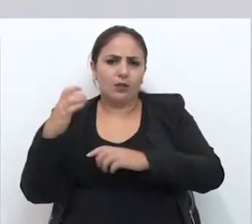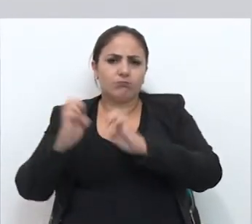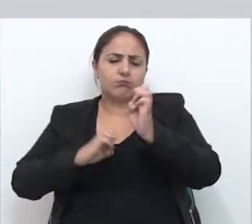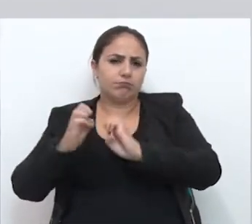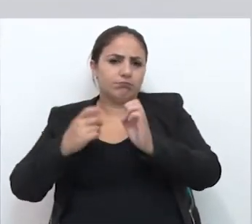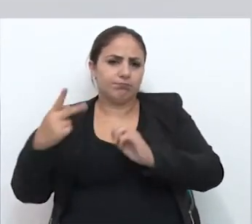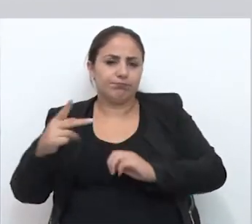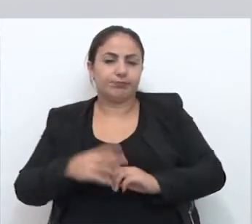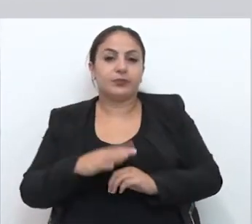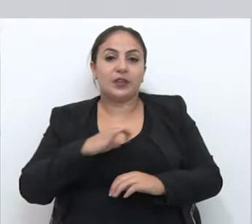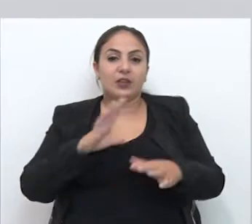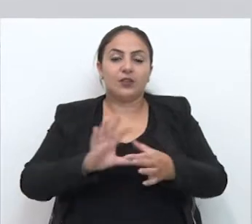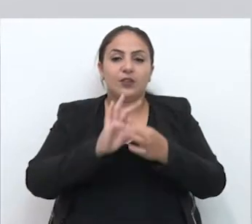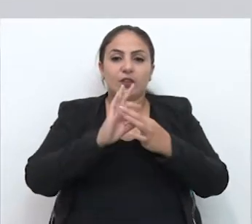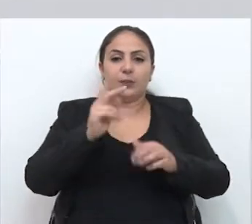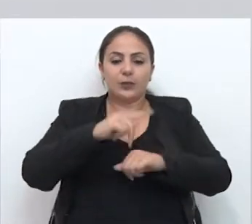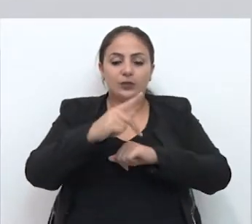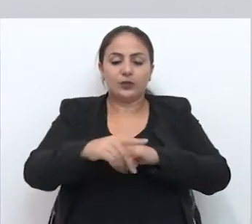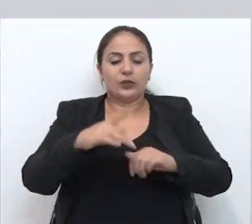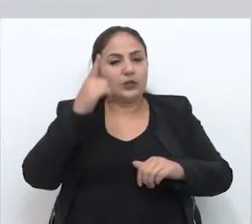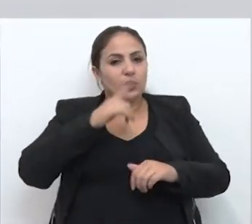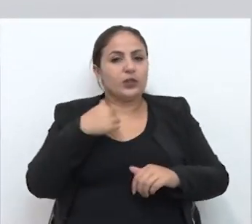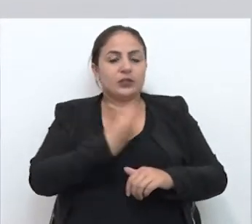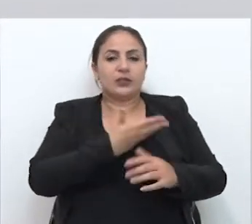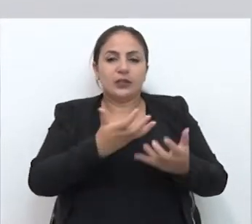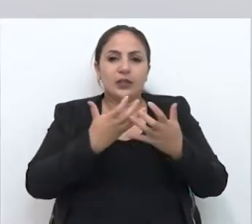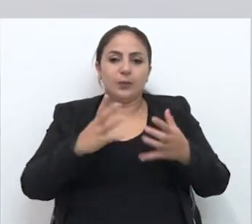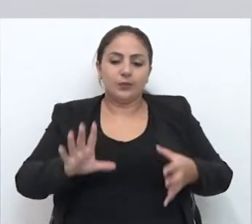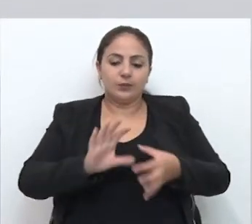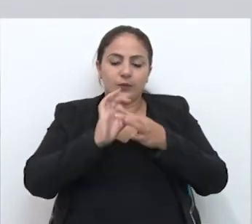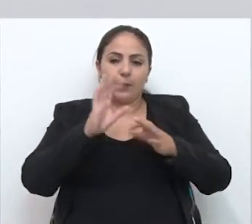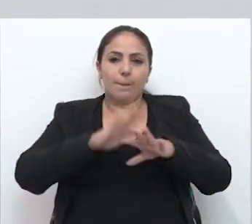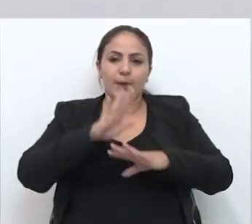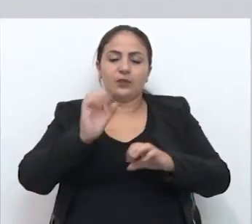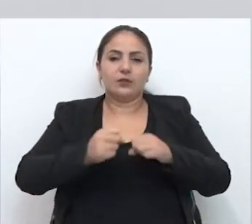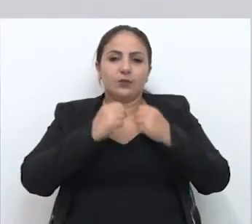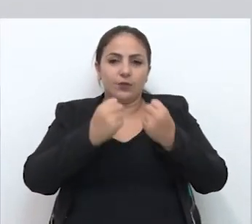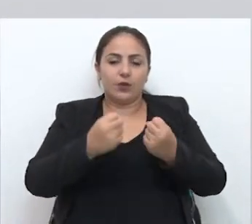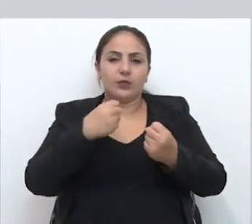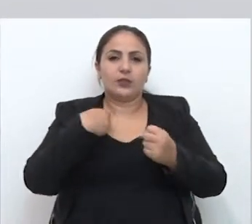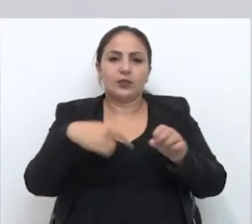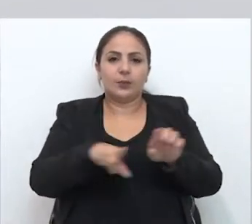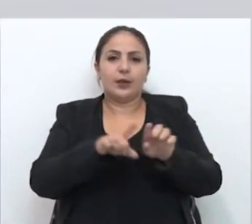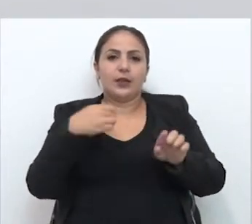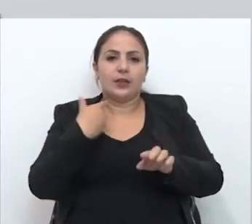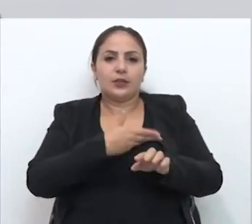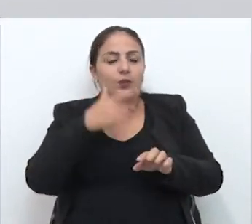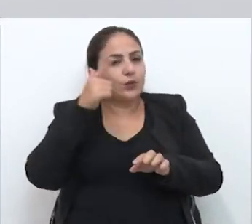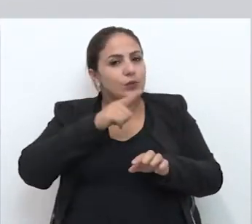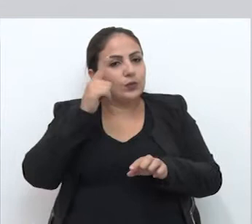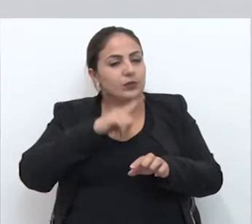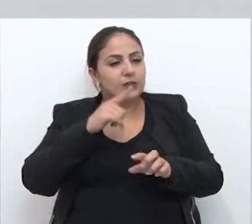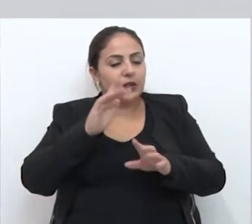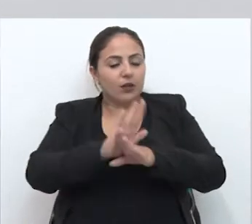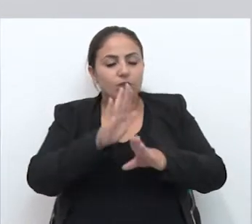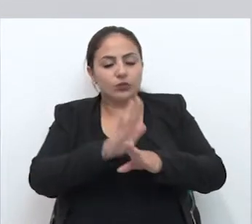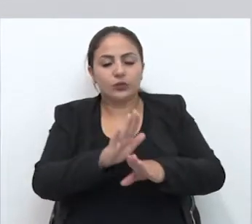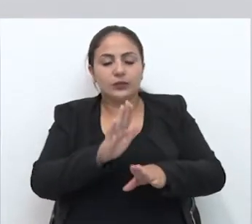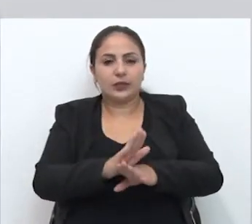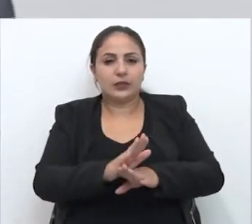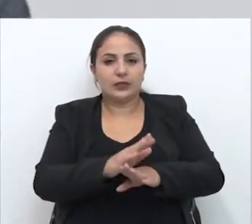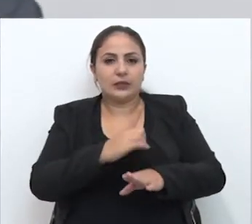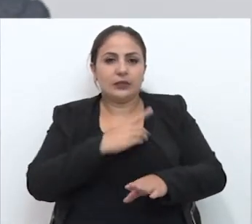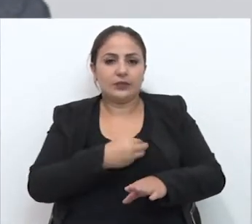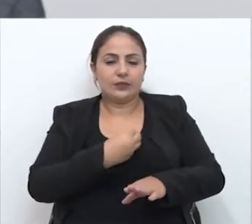tem um vínculo com Passo Fundo e que nós queremos que esse vínculo se torne um vínculo cada vez mais forte e que possa levar ele,